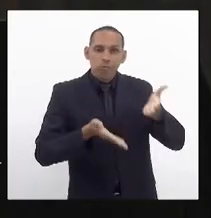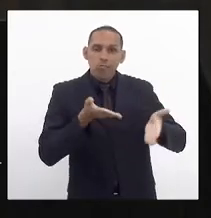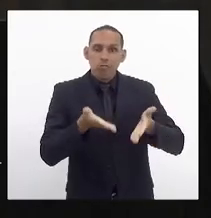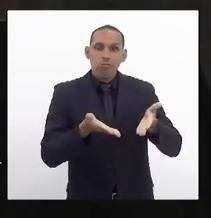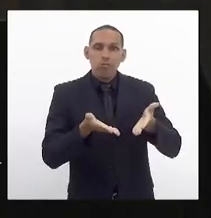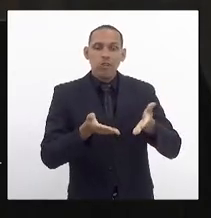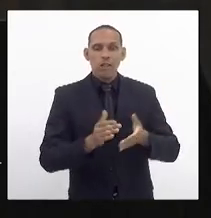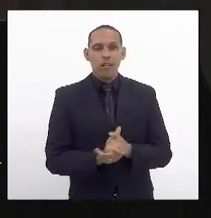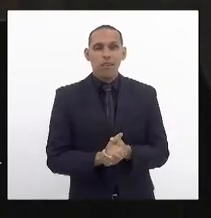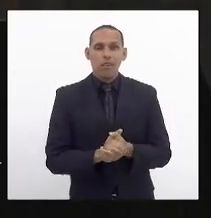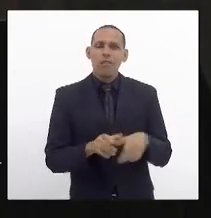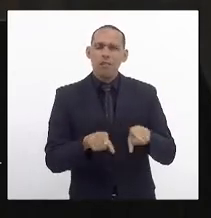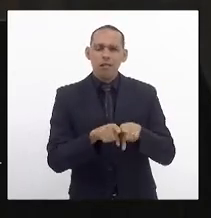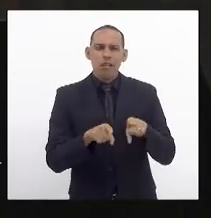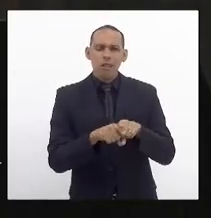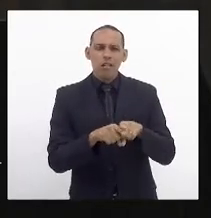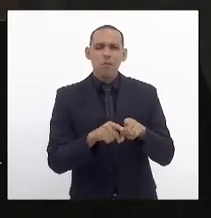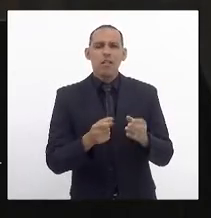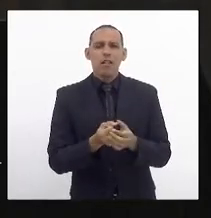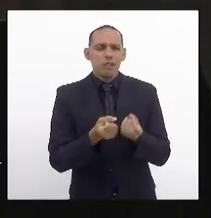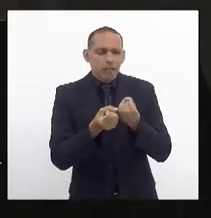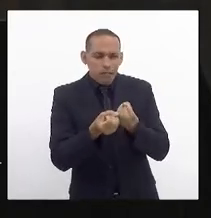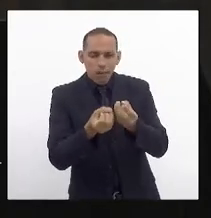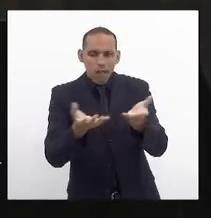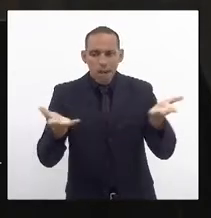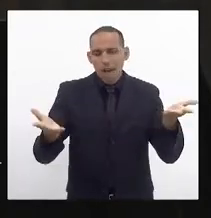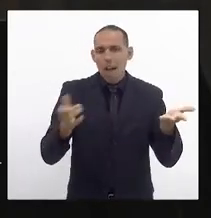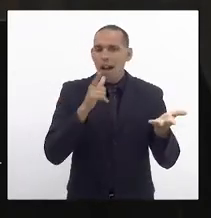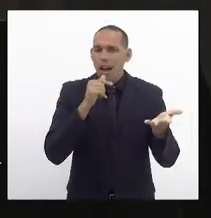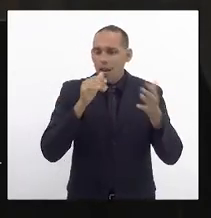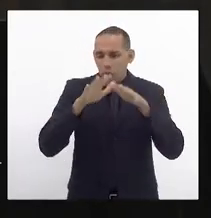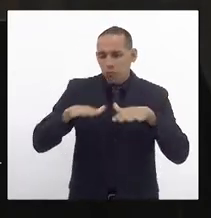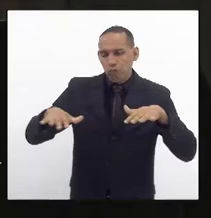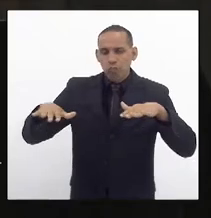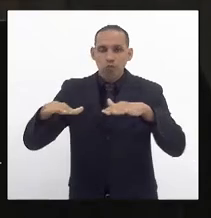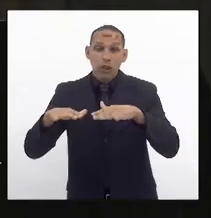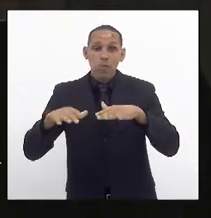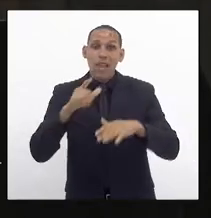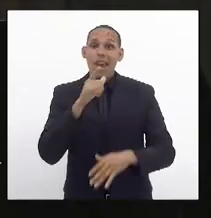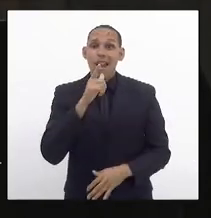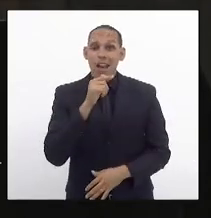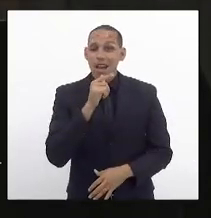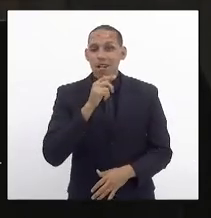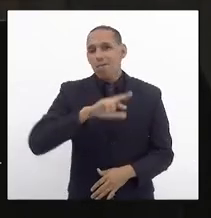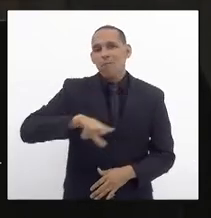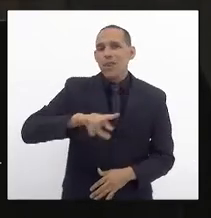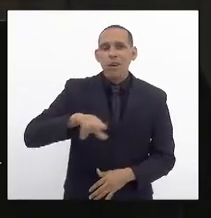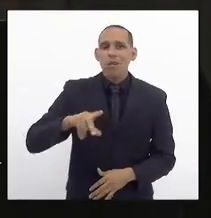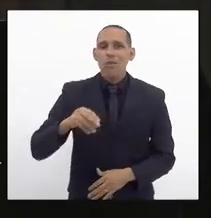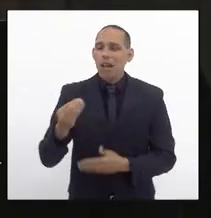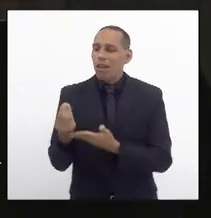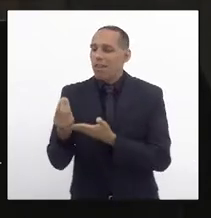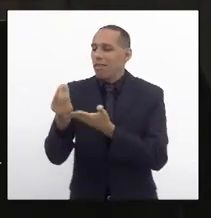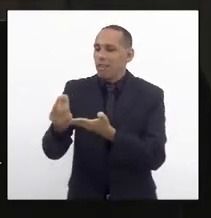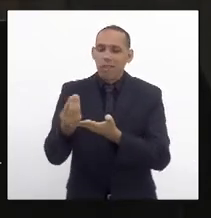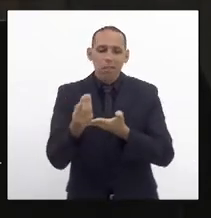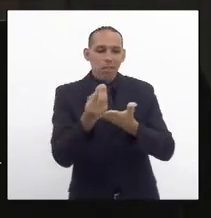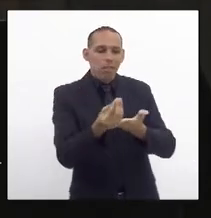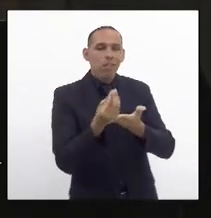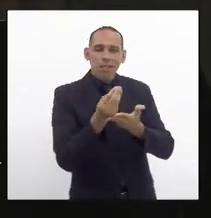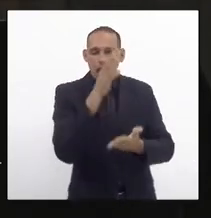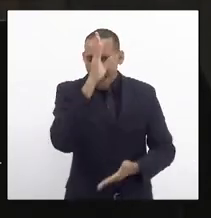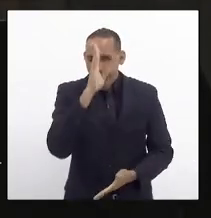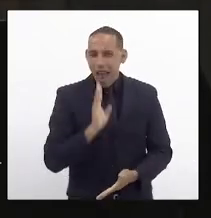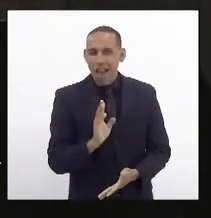sentido de gerenciar e produzir e levar esse recurso para o povo a água não é uma doação gratuita da natureza